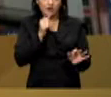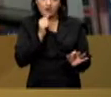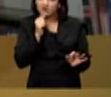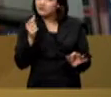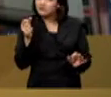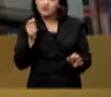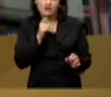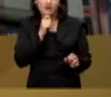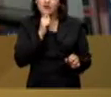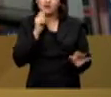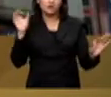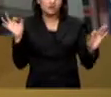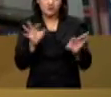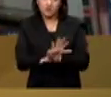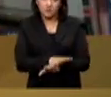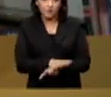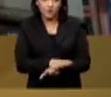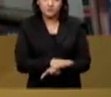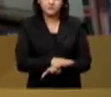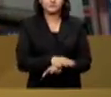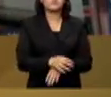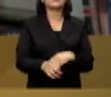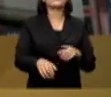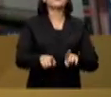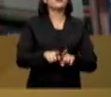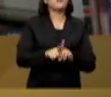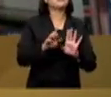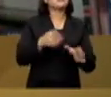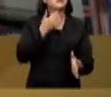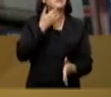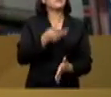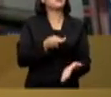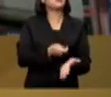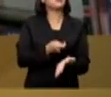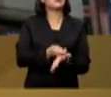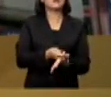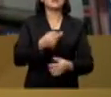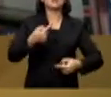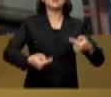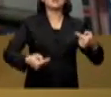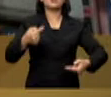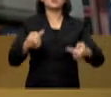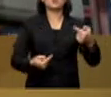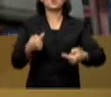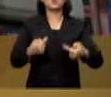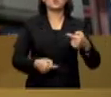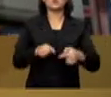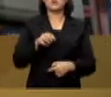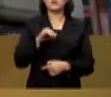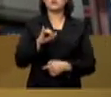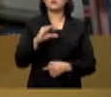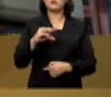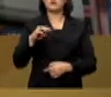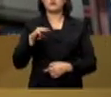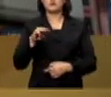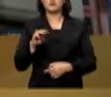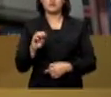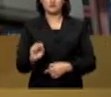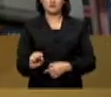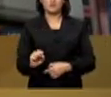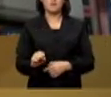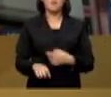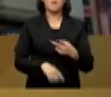de repetição de indébito e execuções fiscais em que se discutam a incidência do ICMS. E